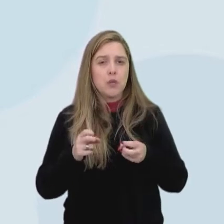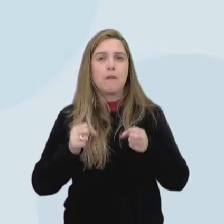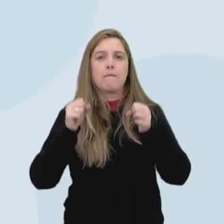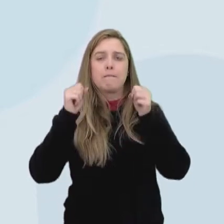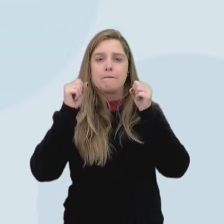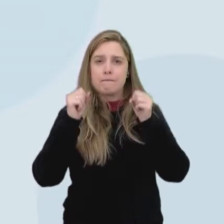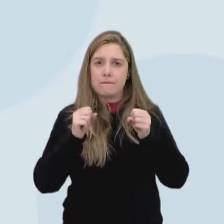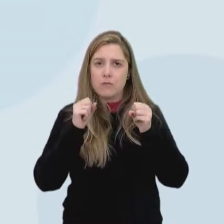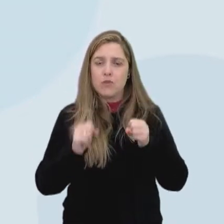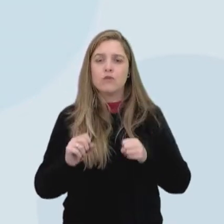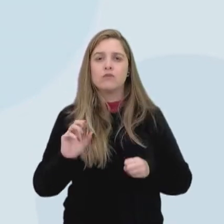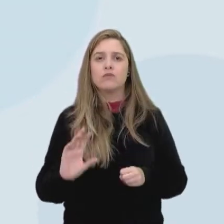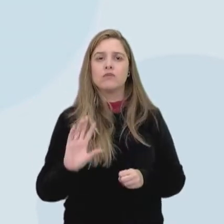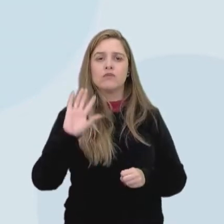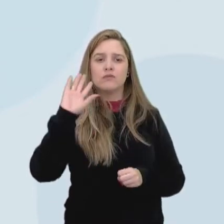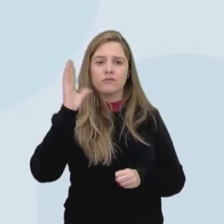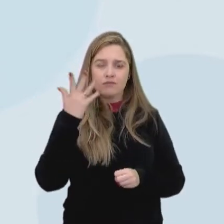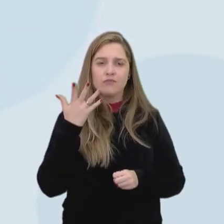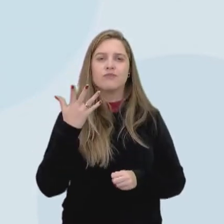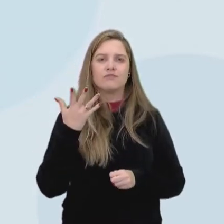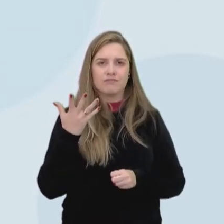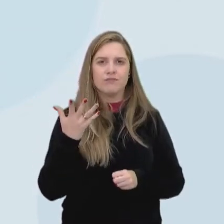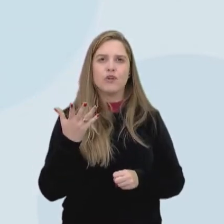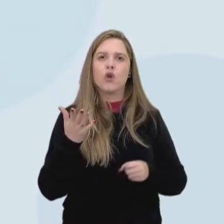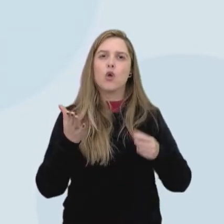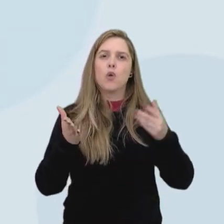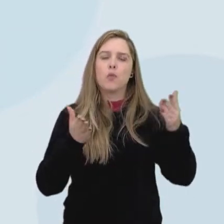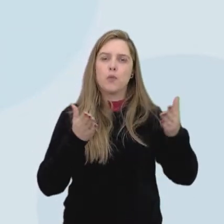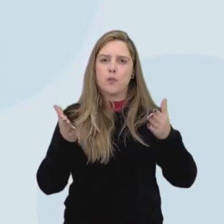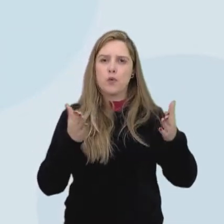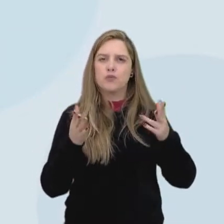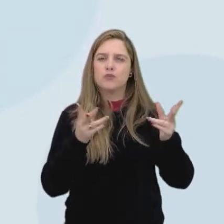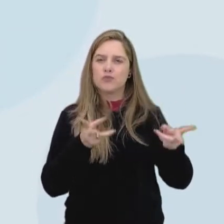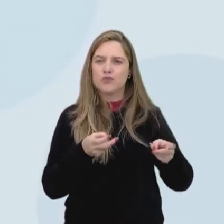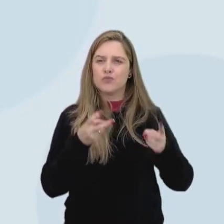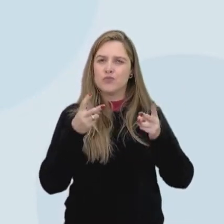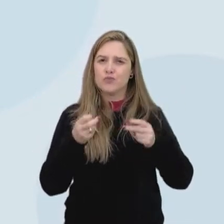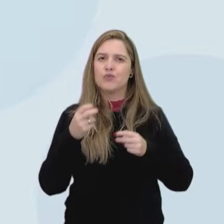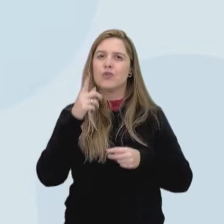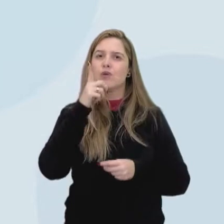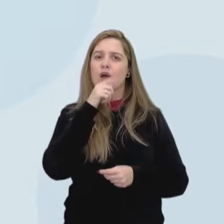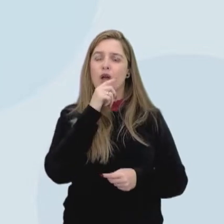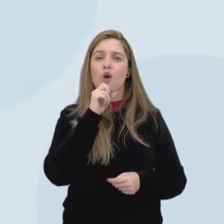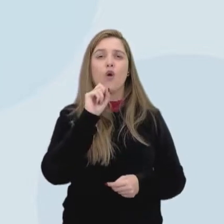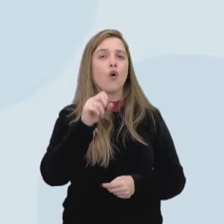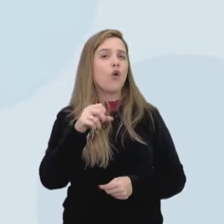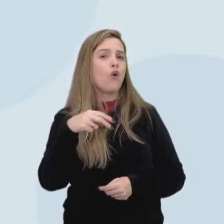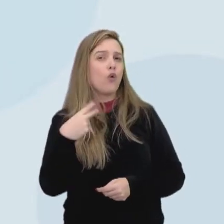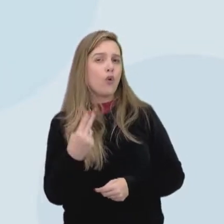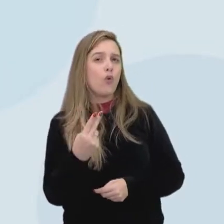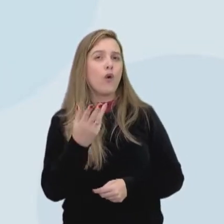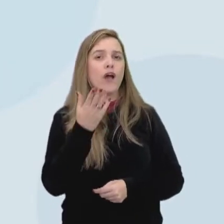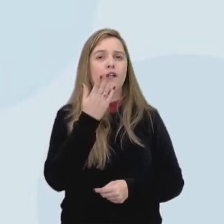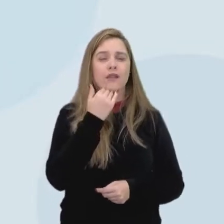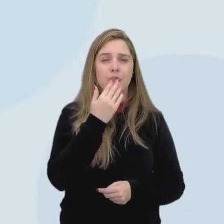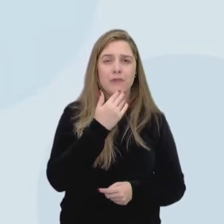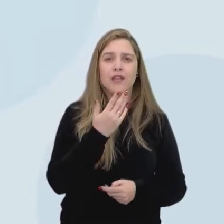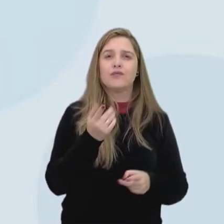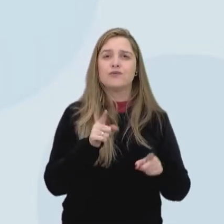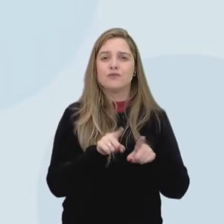pode ocorrer de forma indireta, por meio do consumo de água ou alimentos contaminados